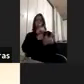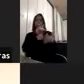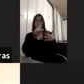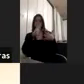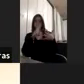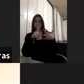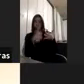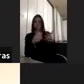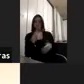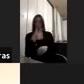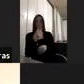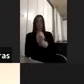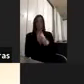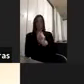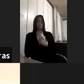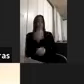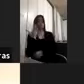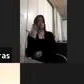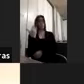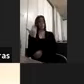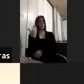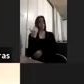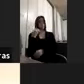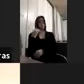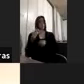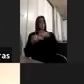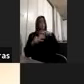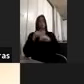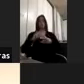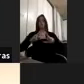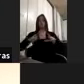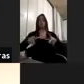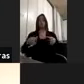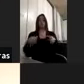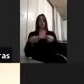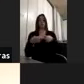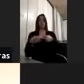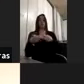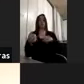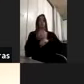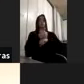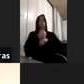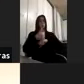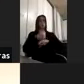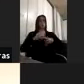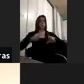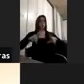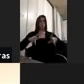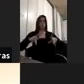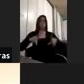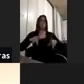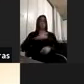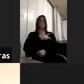nós tínhamos uma outra direção em São José dos Pinhais. Tá. Nós tínhamos uma outra direção de RH e